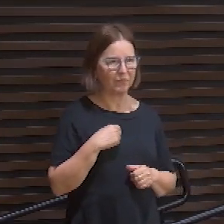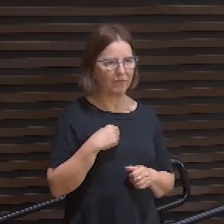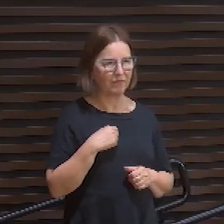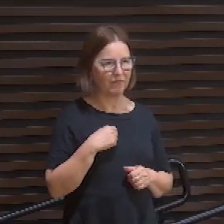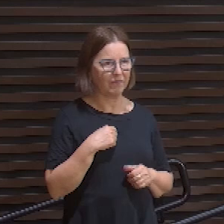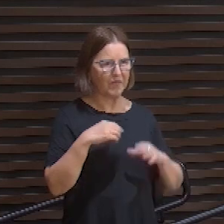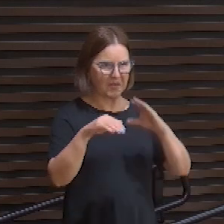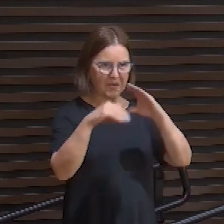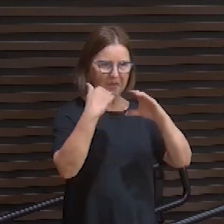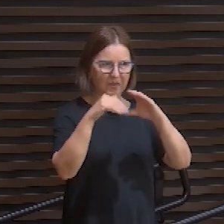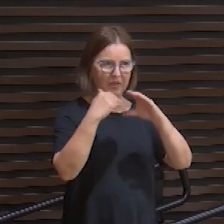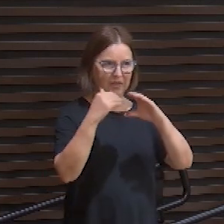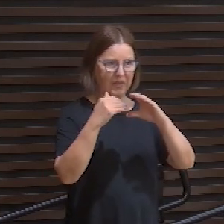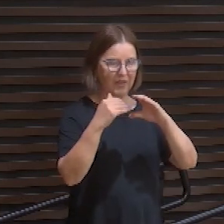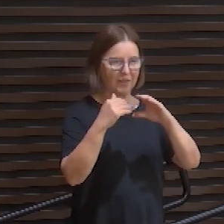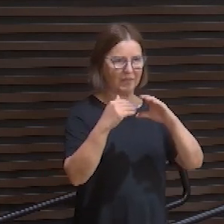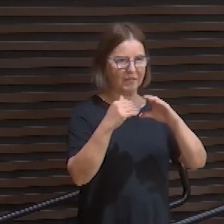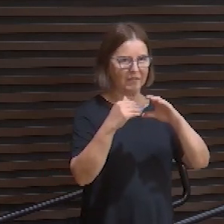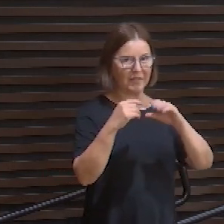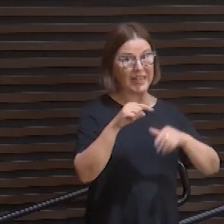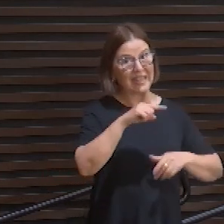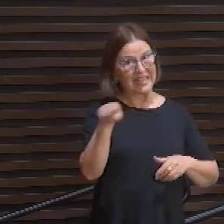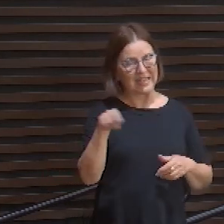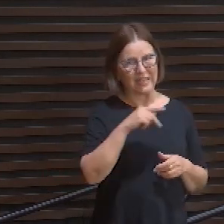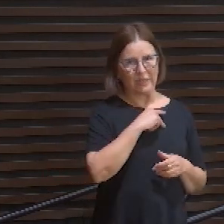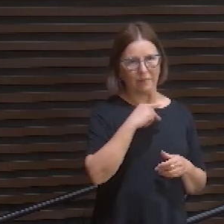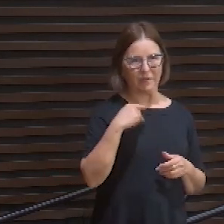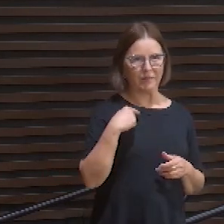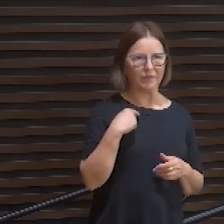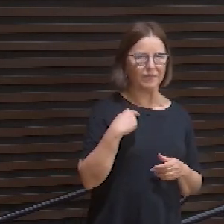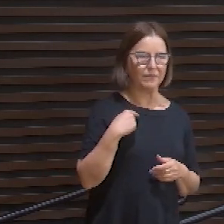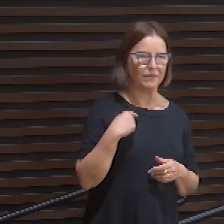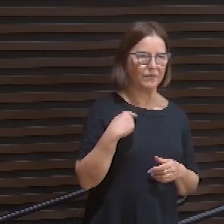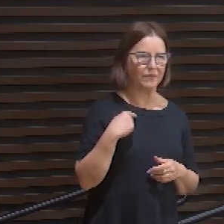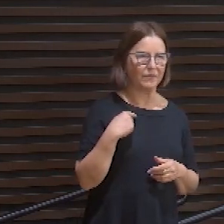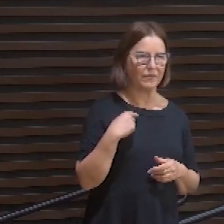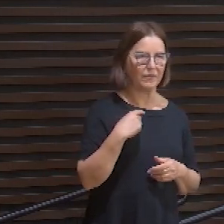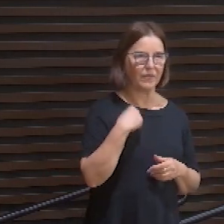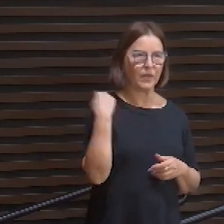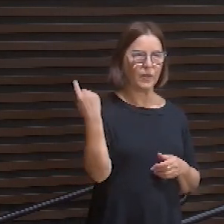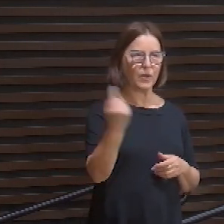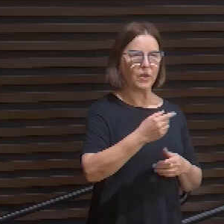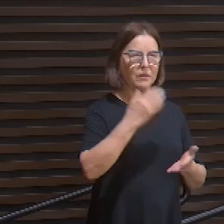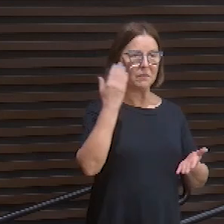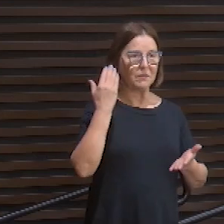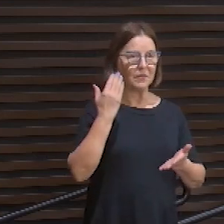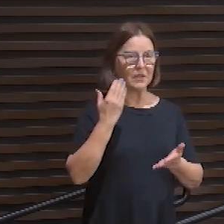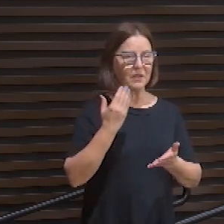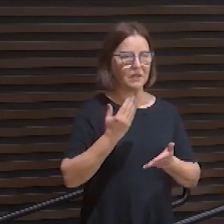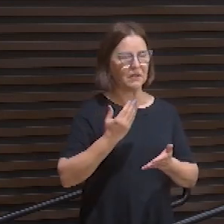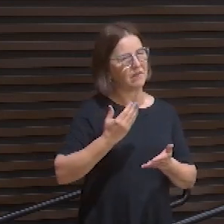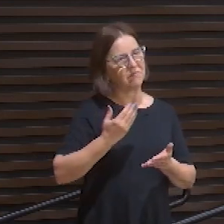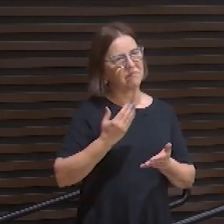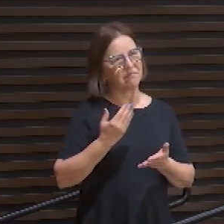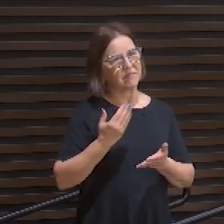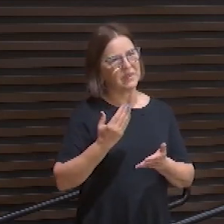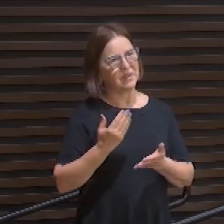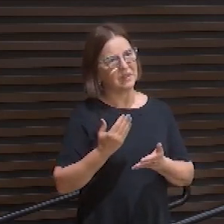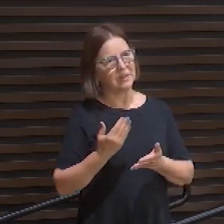algumas mensagens daqueles pastores. Nós perdemos o bonde do